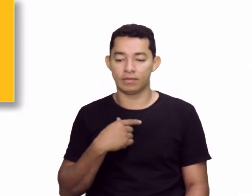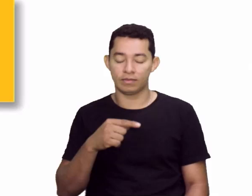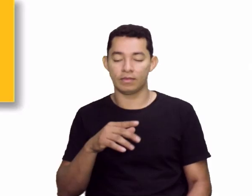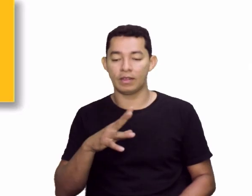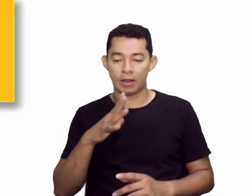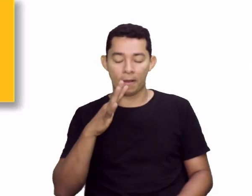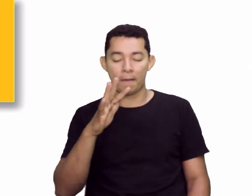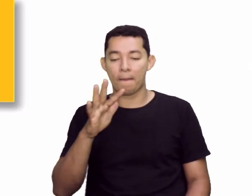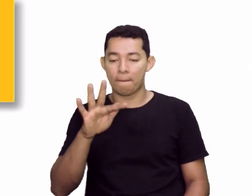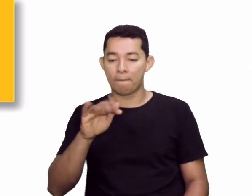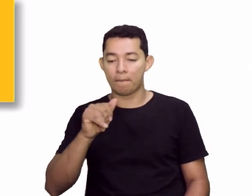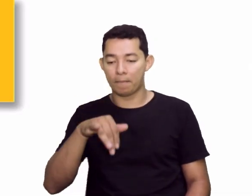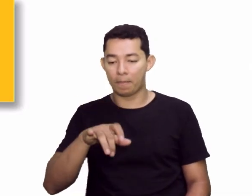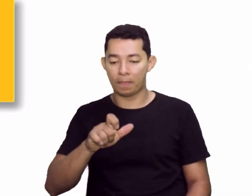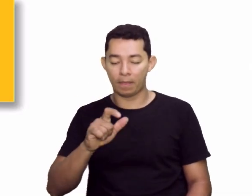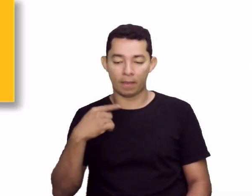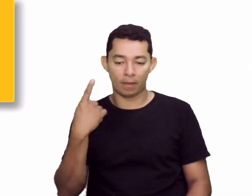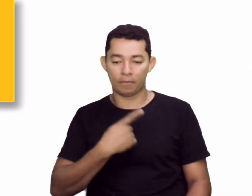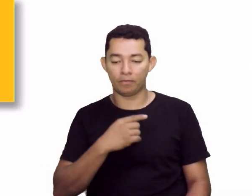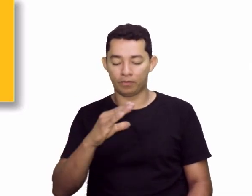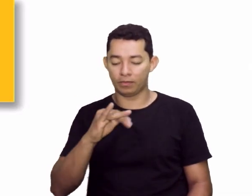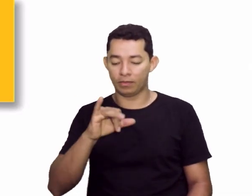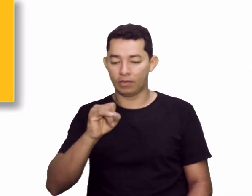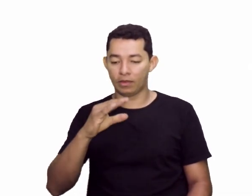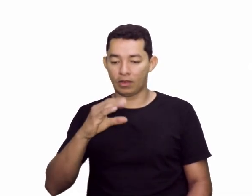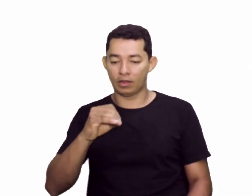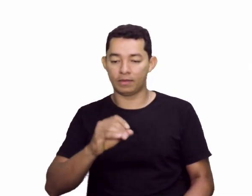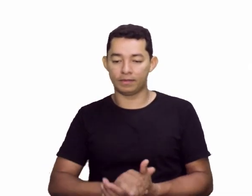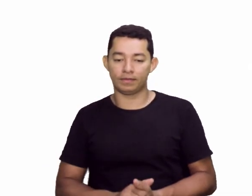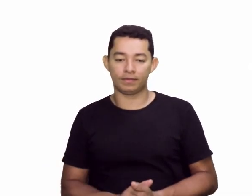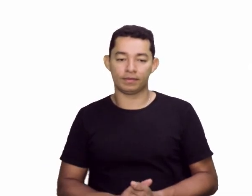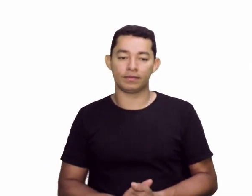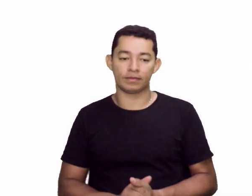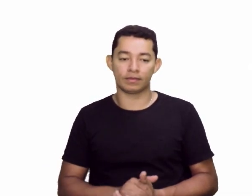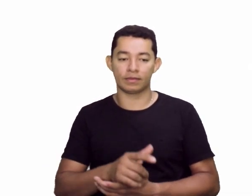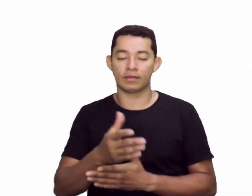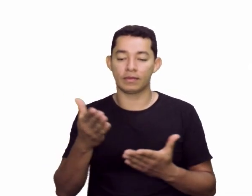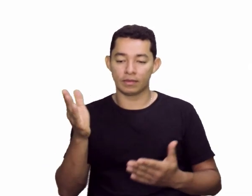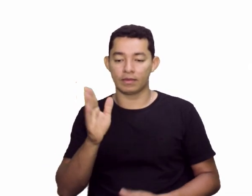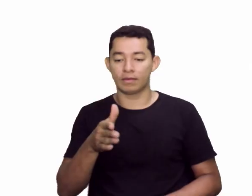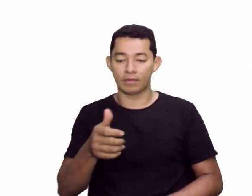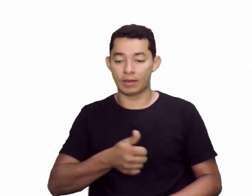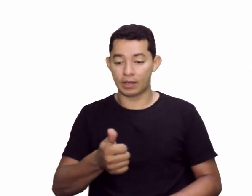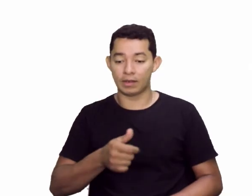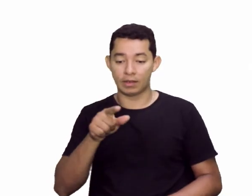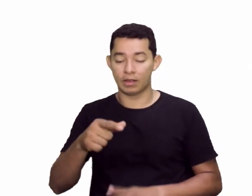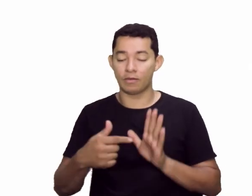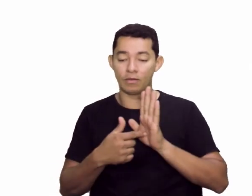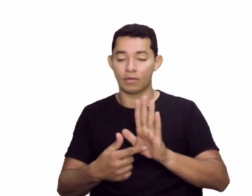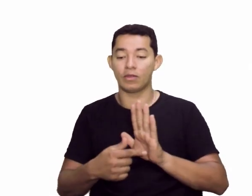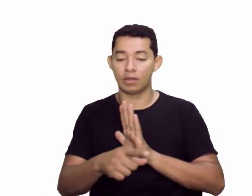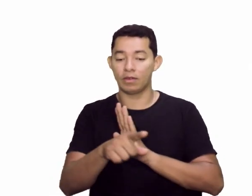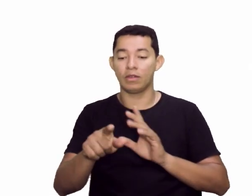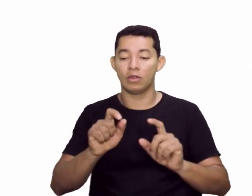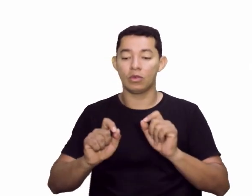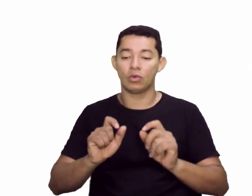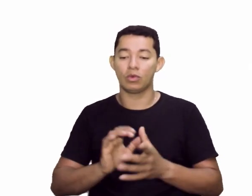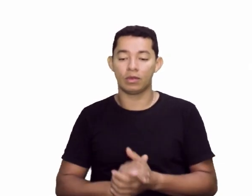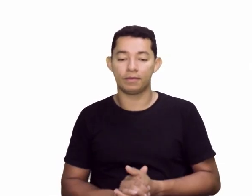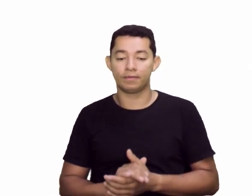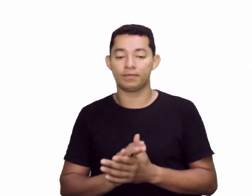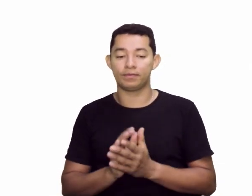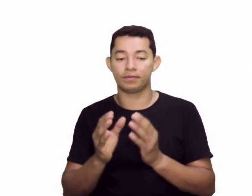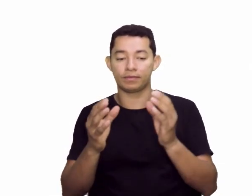nossa infância, o nosso circo. Então, já na primeira aqui, vou te mostrar aqui, ó, esse grupo de